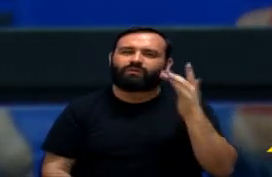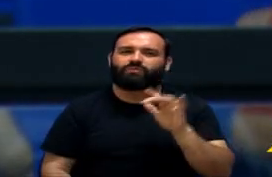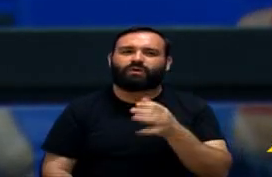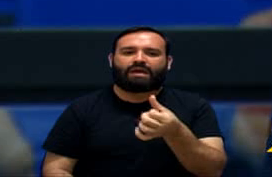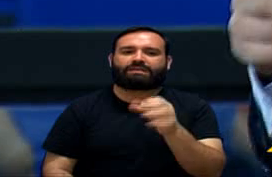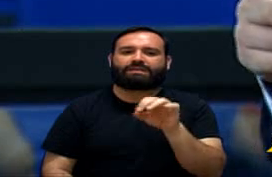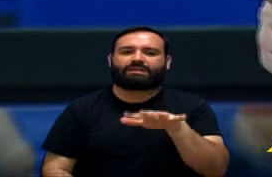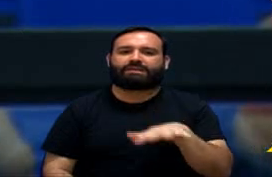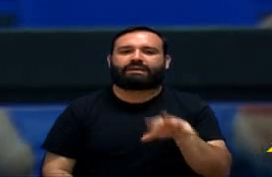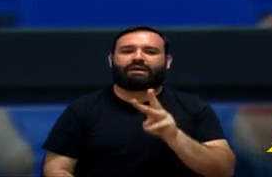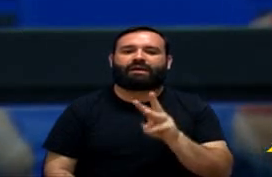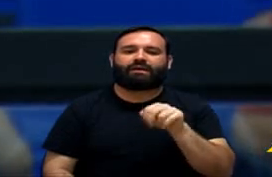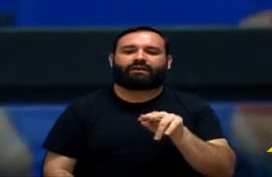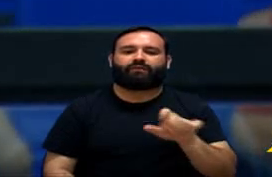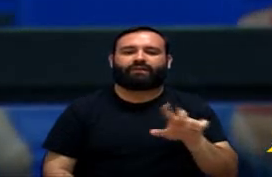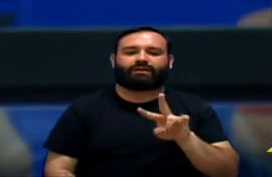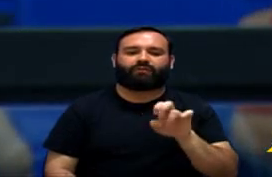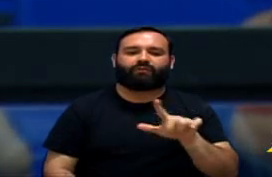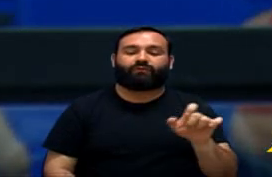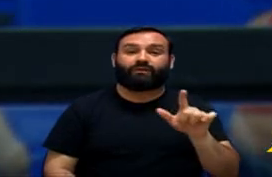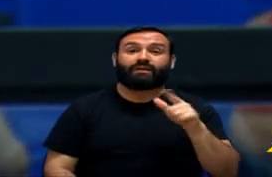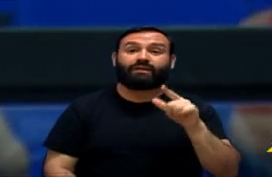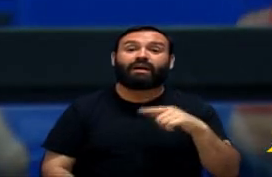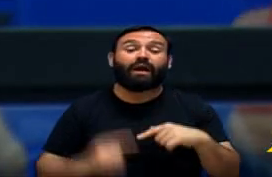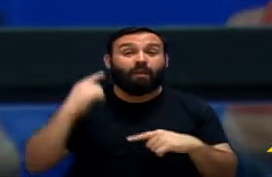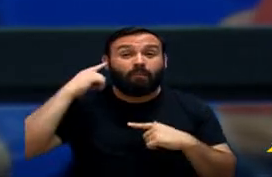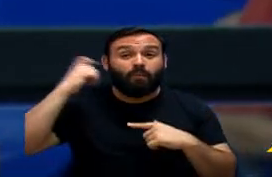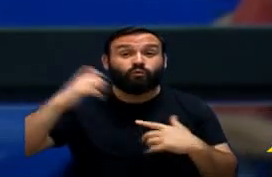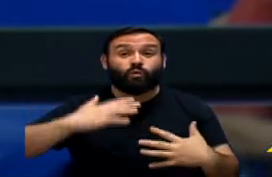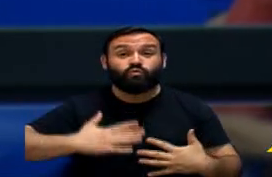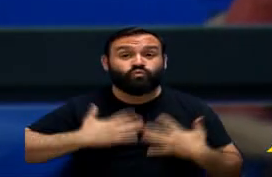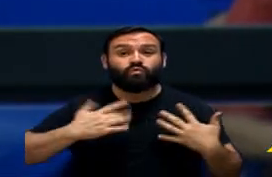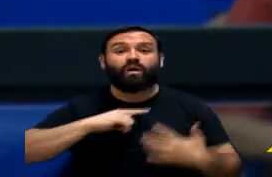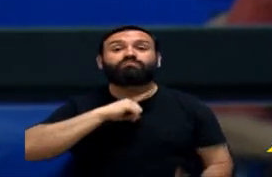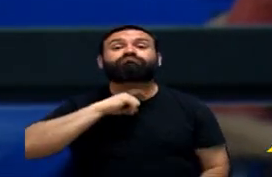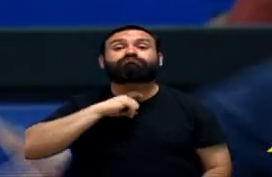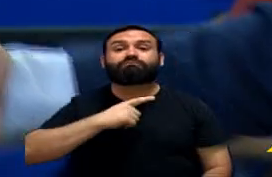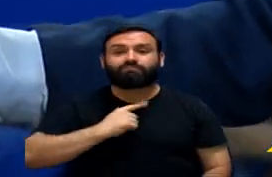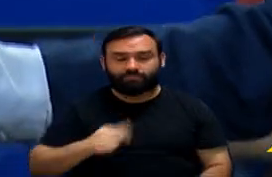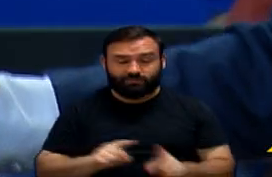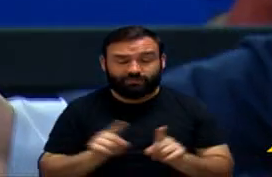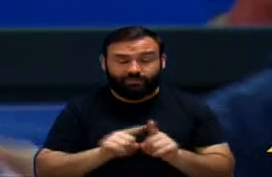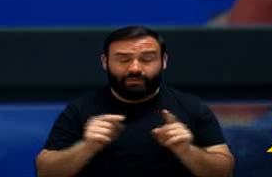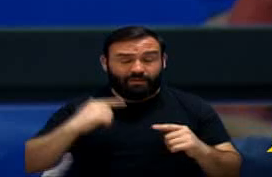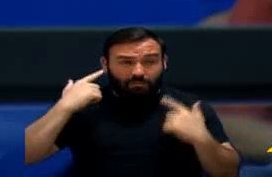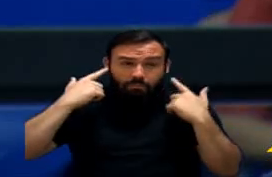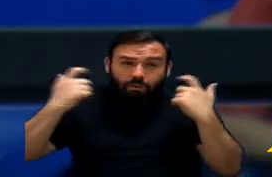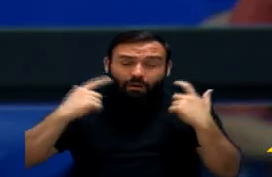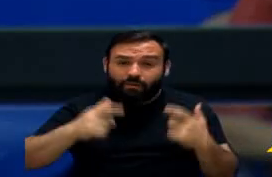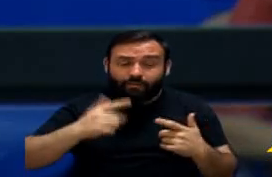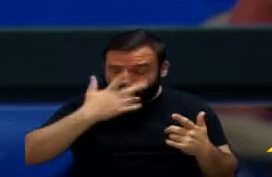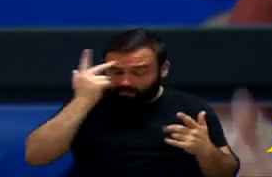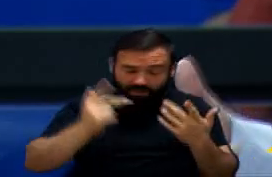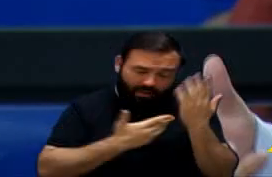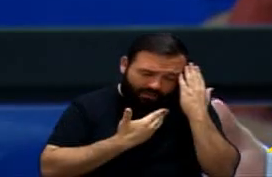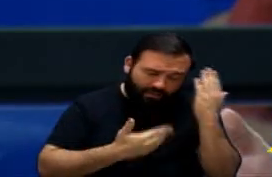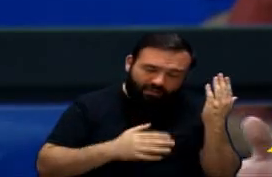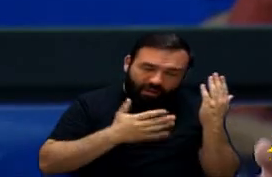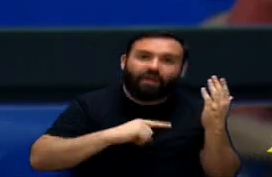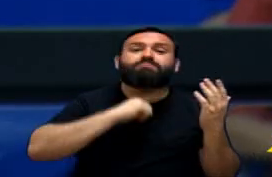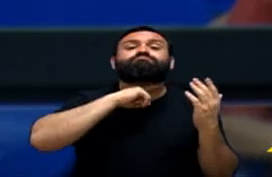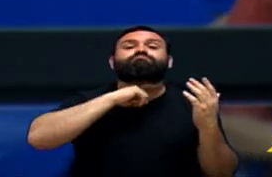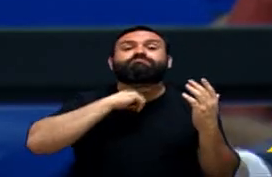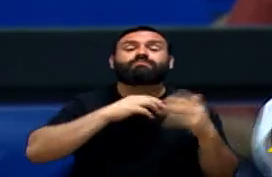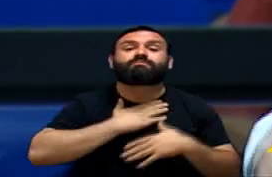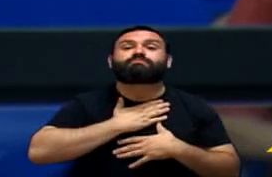Ville que a criança chegou a engasgar com o barulho da moto porque passou a moto fazendo aquele barulho Infernal a criança tava dormindo e engasgou